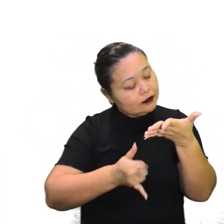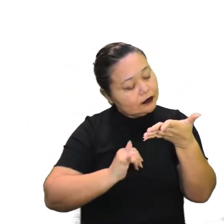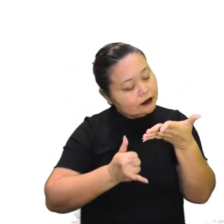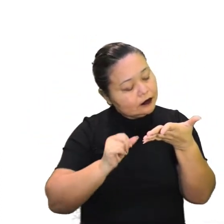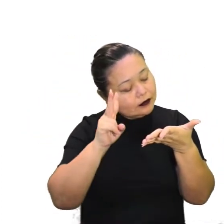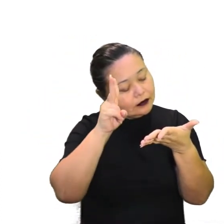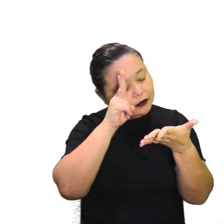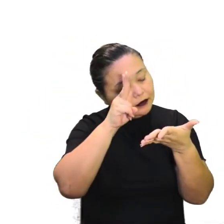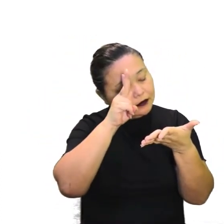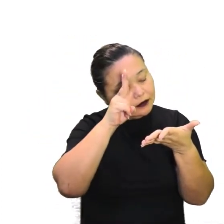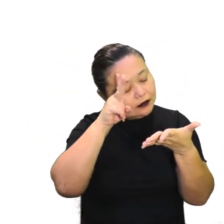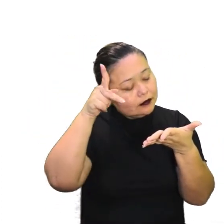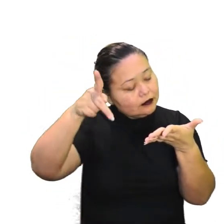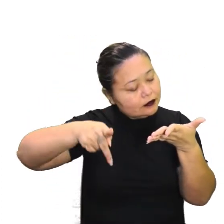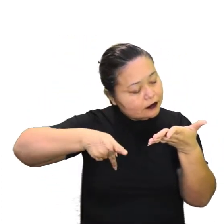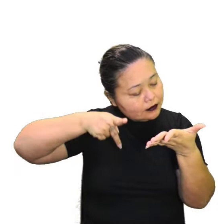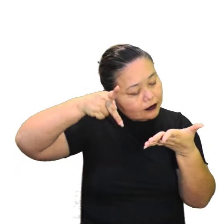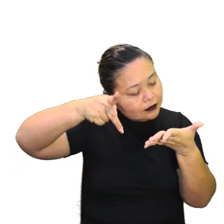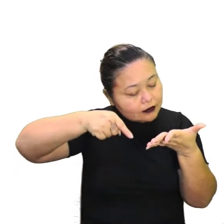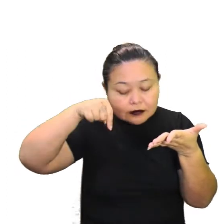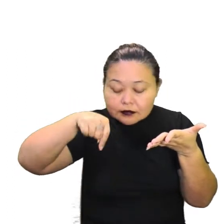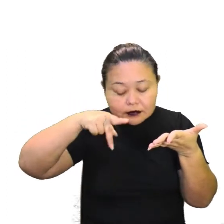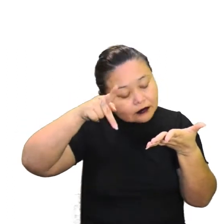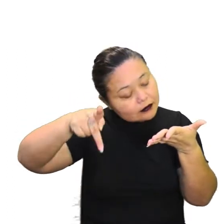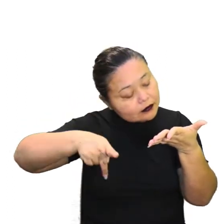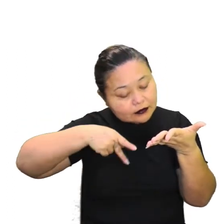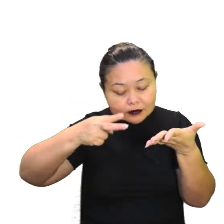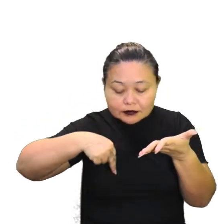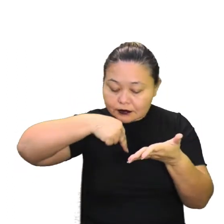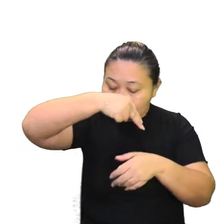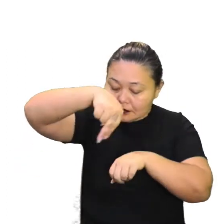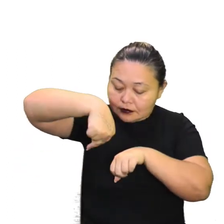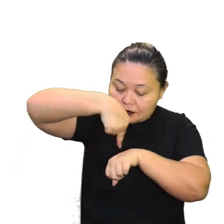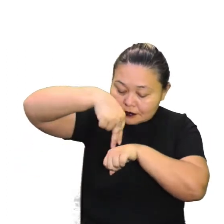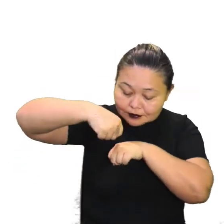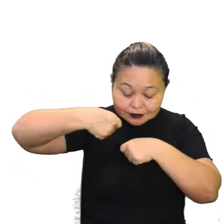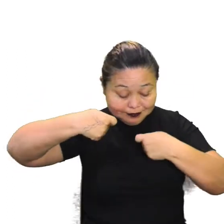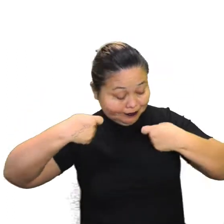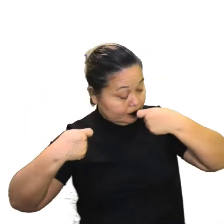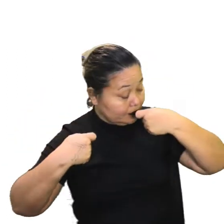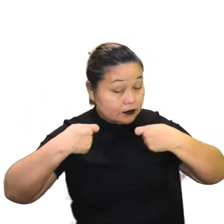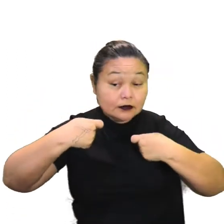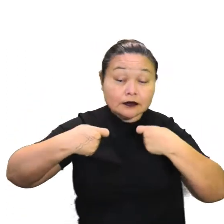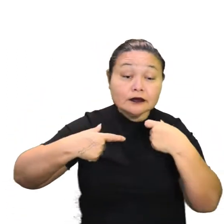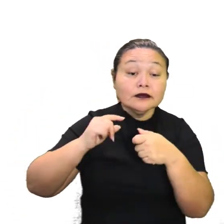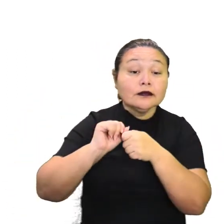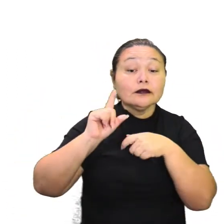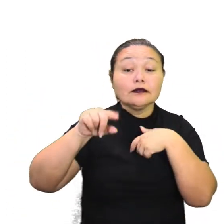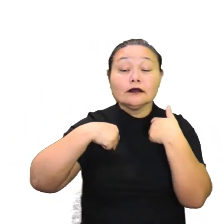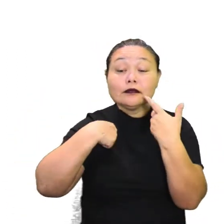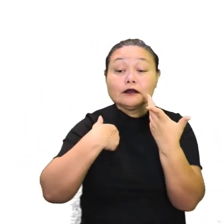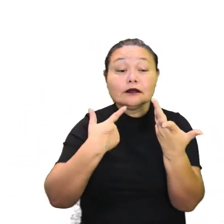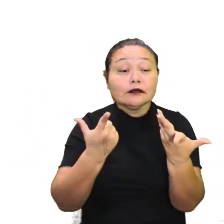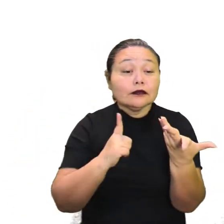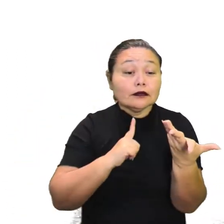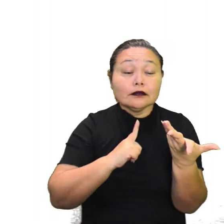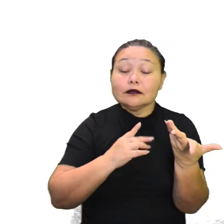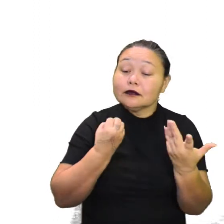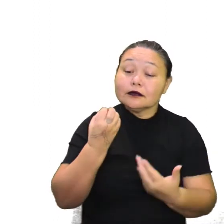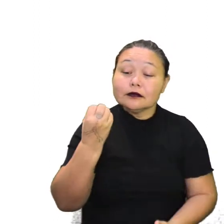quê? História de um povo. Esse povo é uma nação que está numa batalha, né?